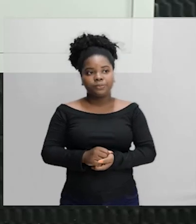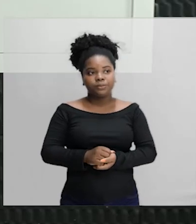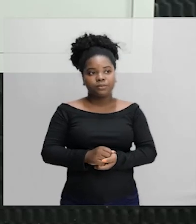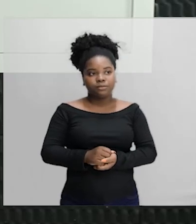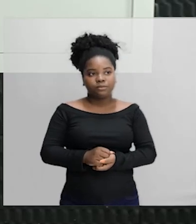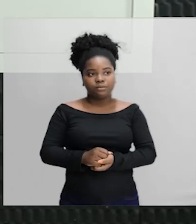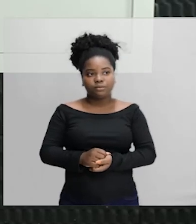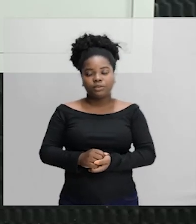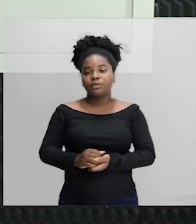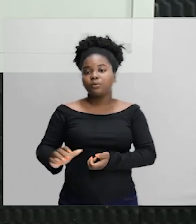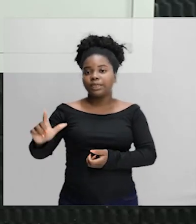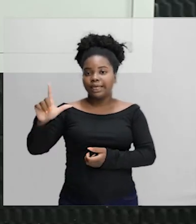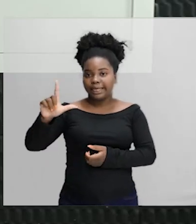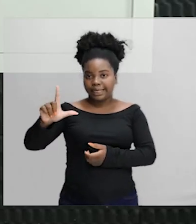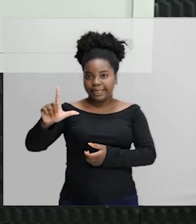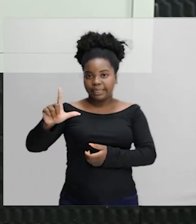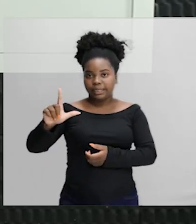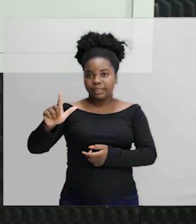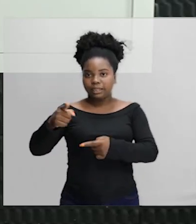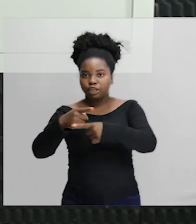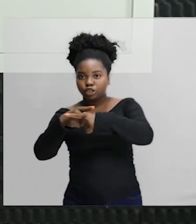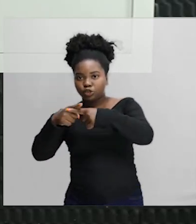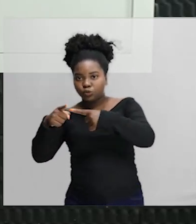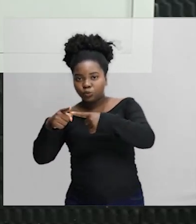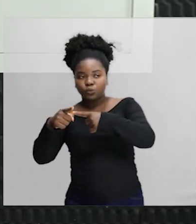fio dividido pelo tempo